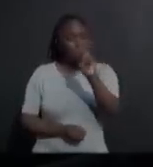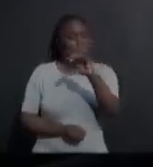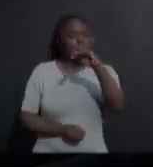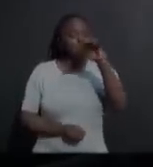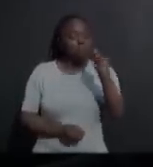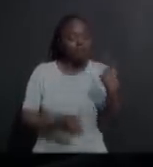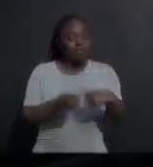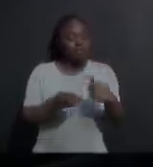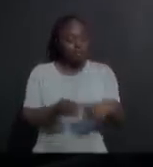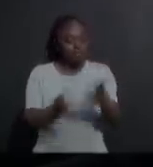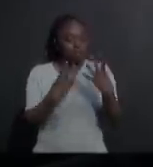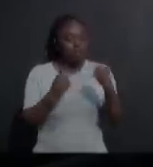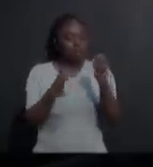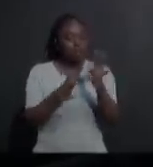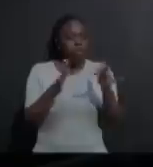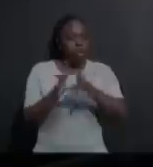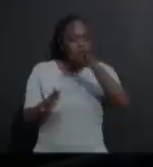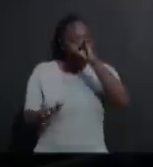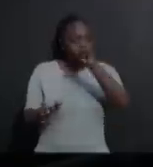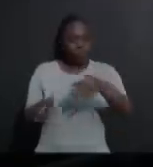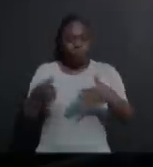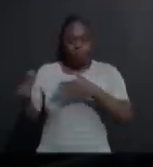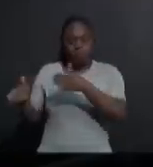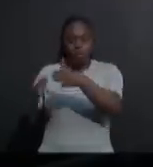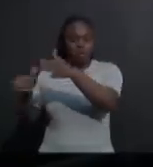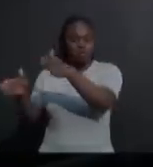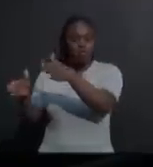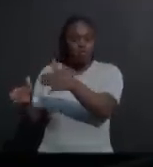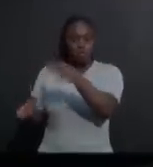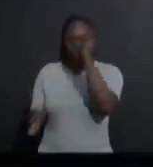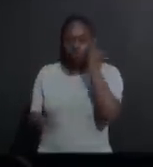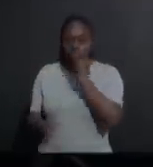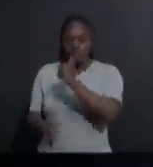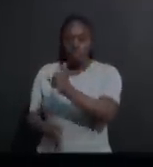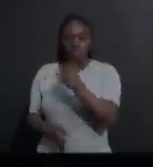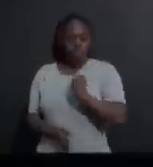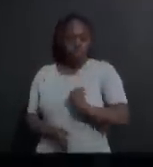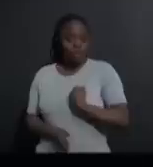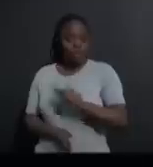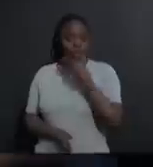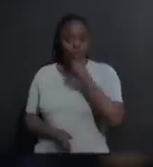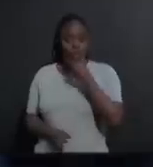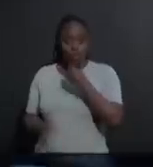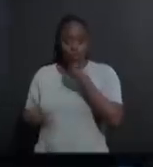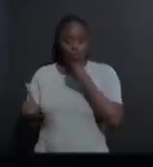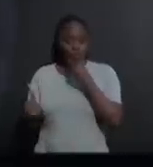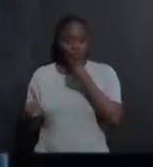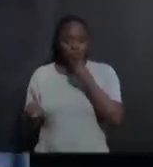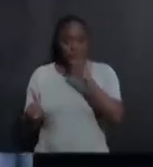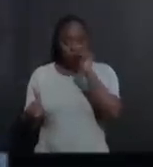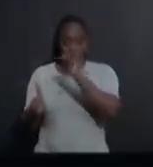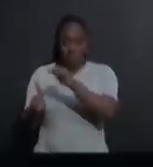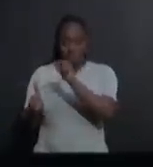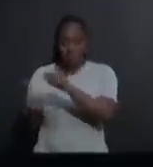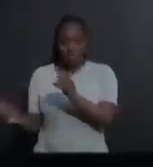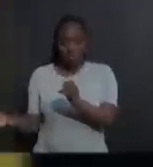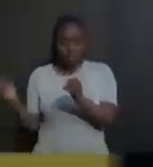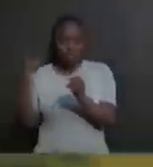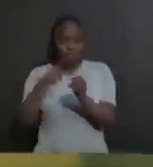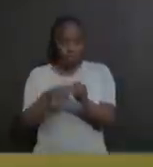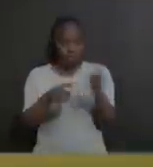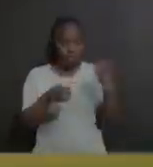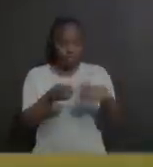e mandou ele ir para uma estrada deserta para profetizar na vida de um homem etíope. E aquele um homem voltou para a